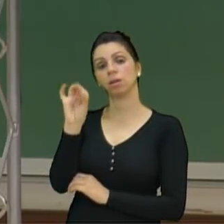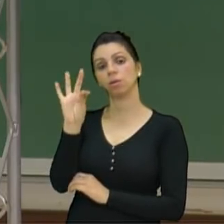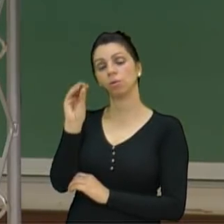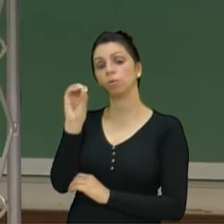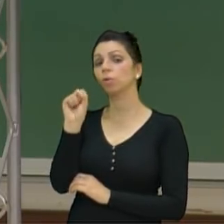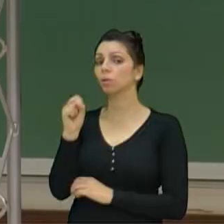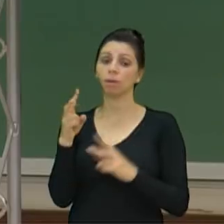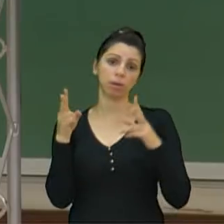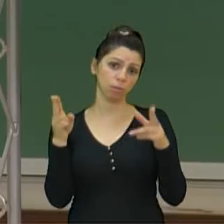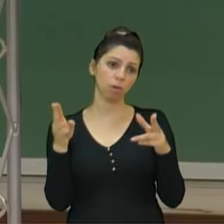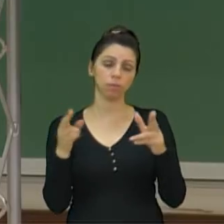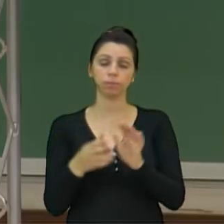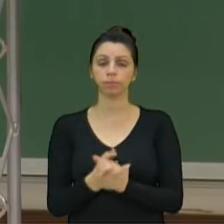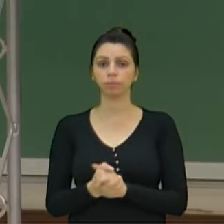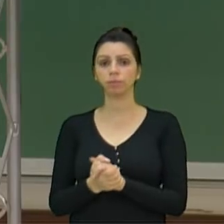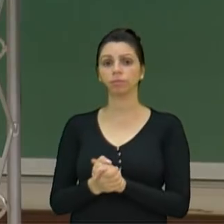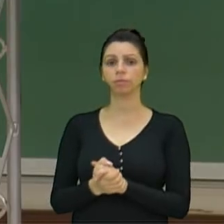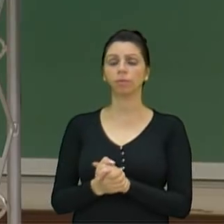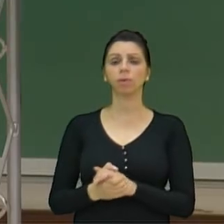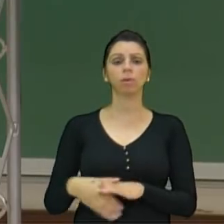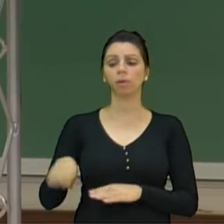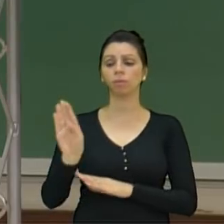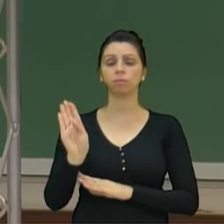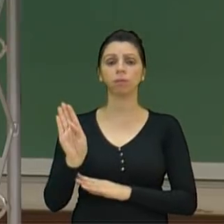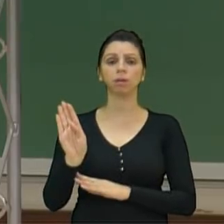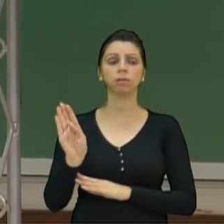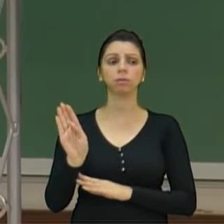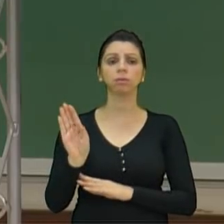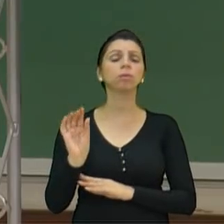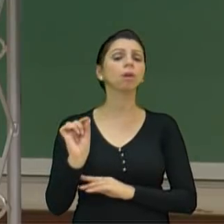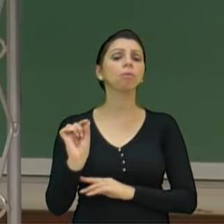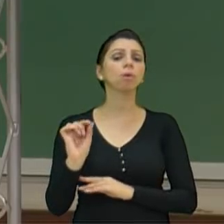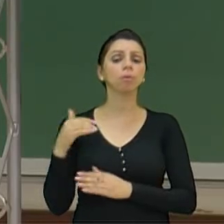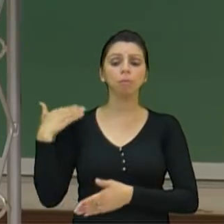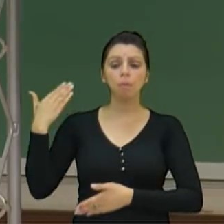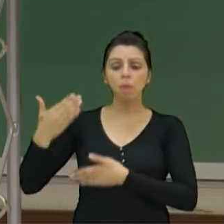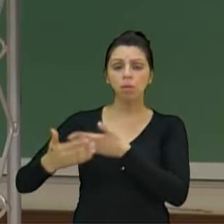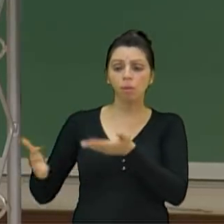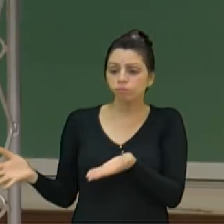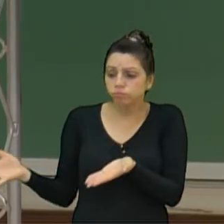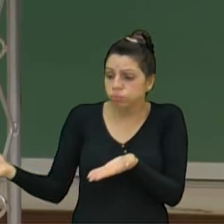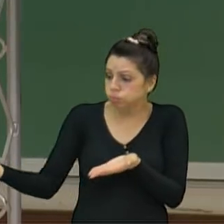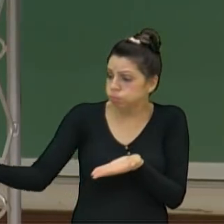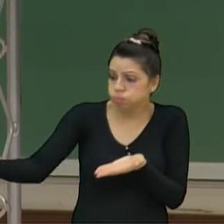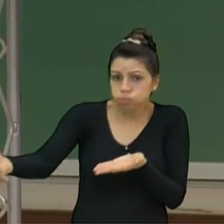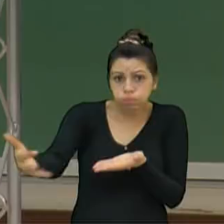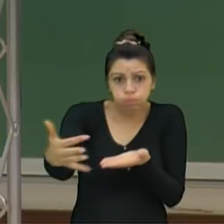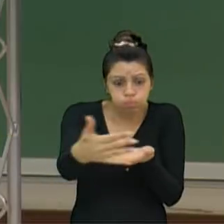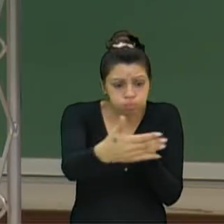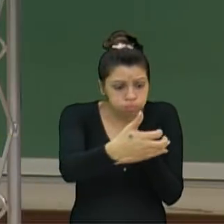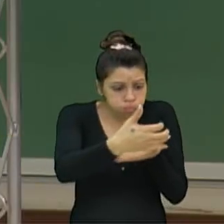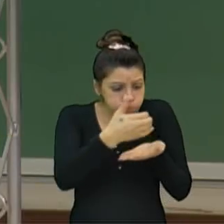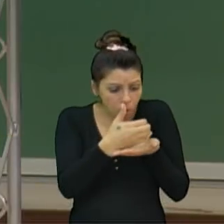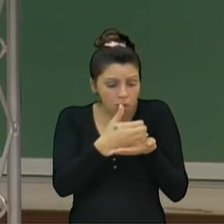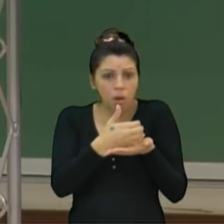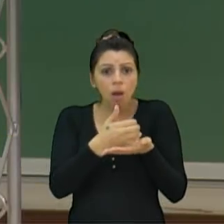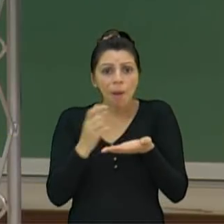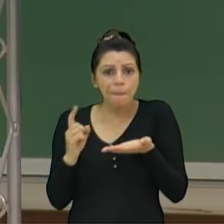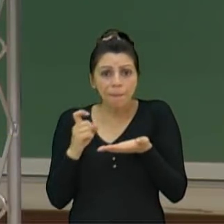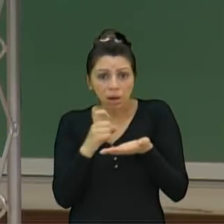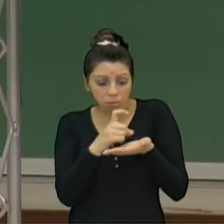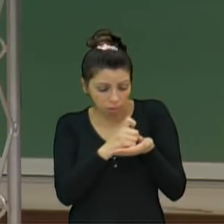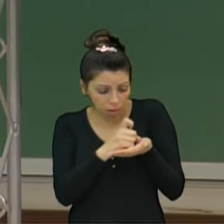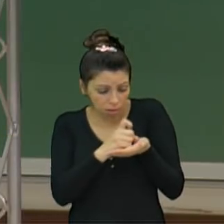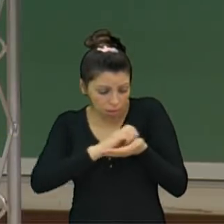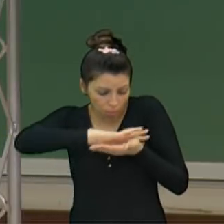E na B? Como que é o nome desse processo que engloba, como se fosse engolir uma bactéria e destruí-la? Nós vimos na